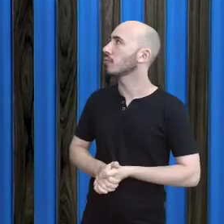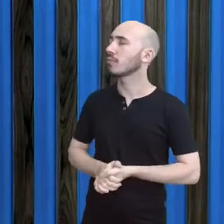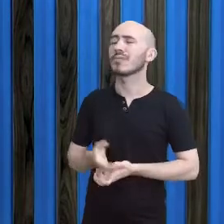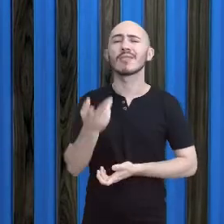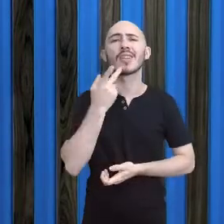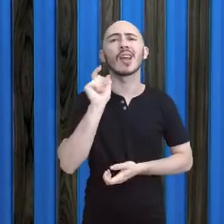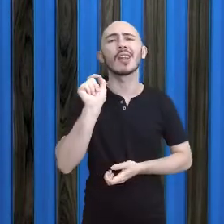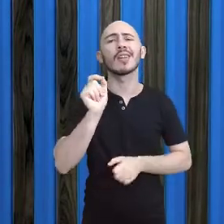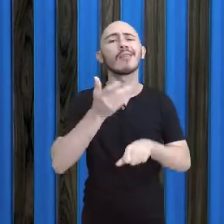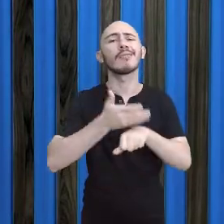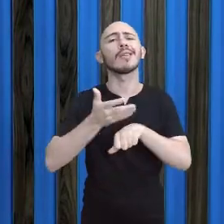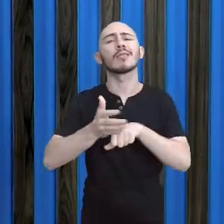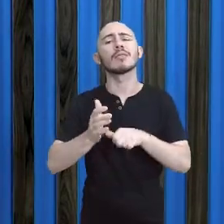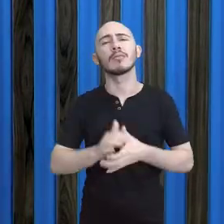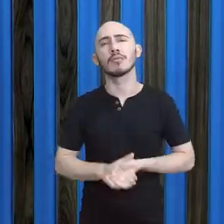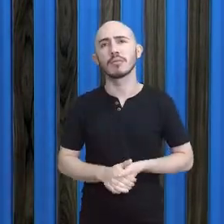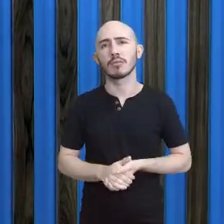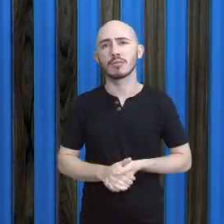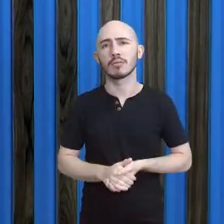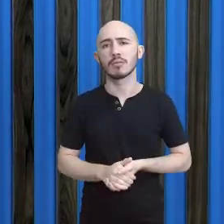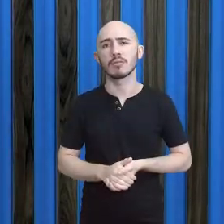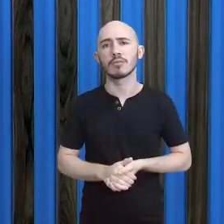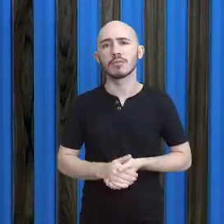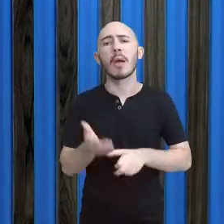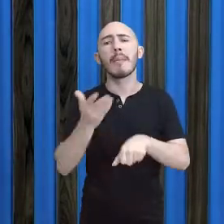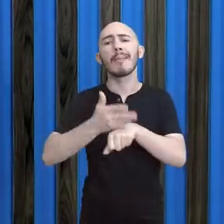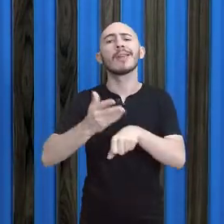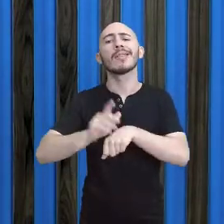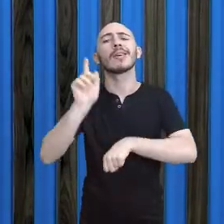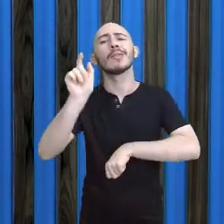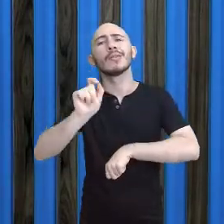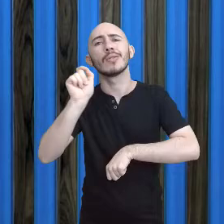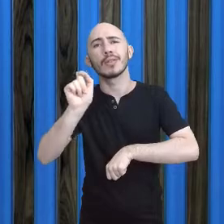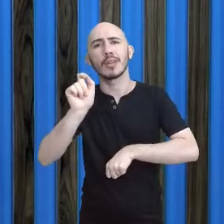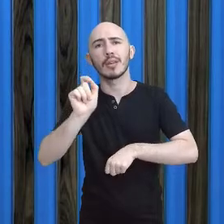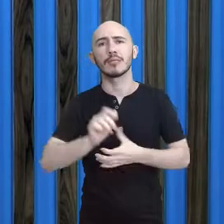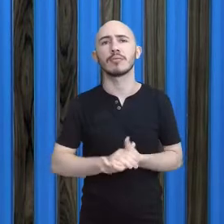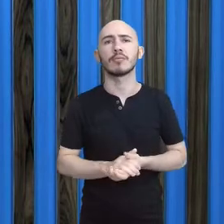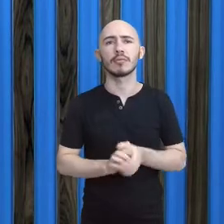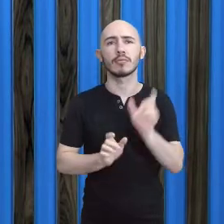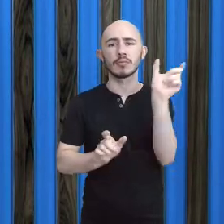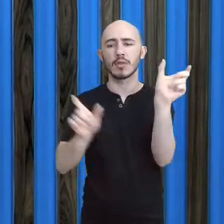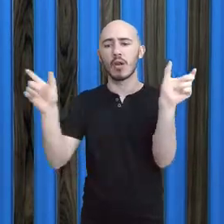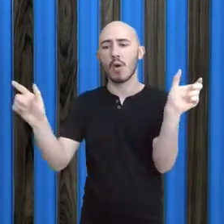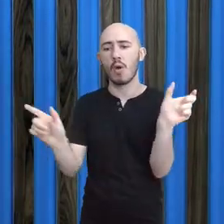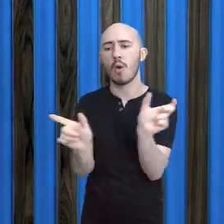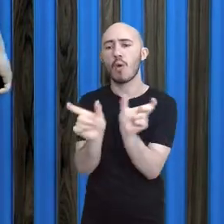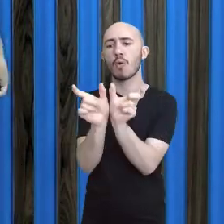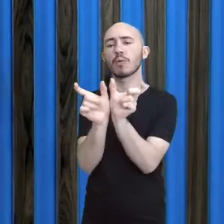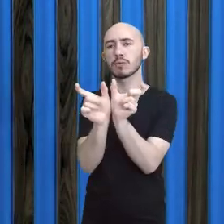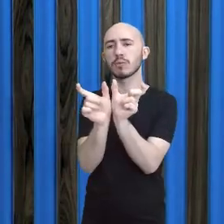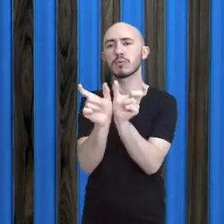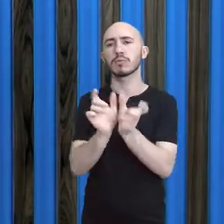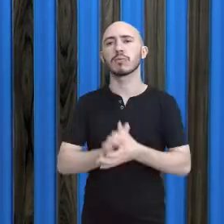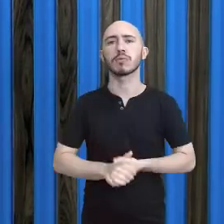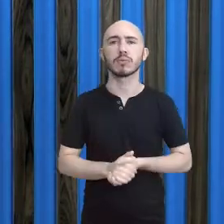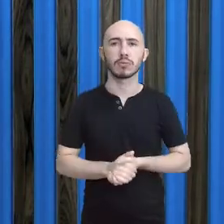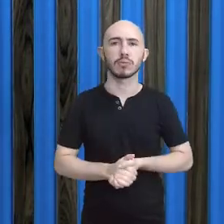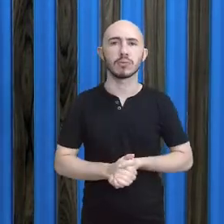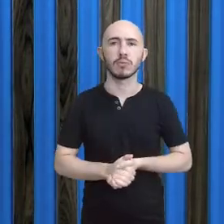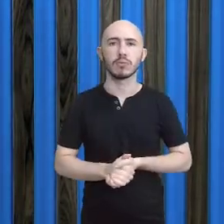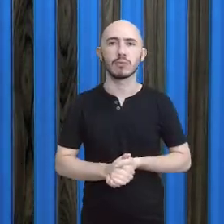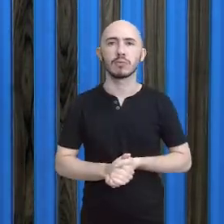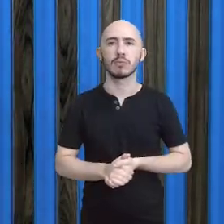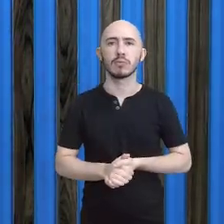Quem está praticando? O que ela está praticando? Então, eu vou puxar aqui assim, ó. When is he